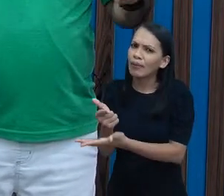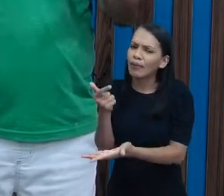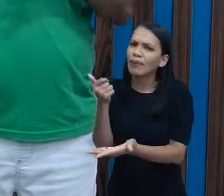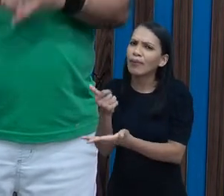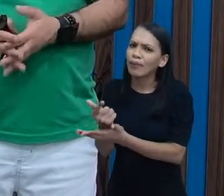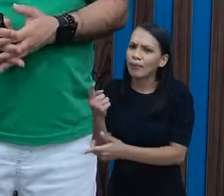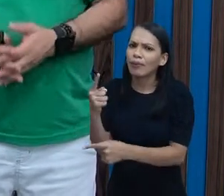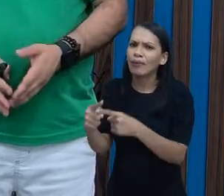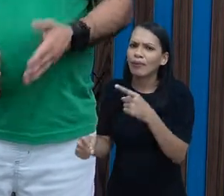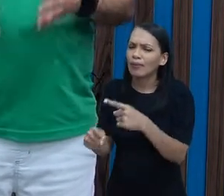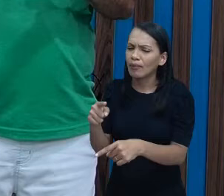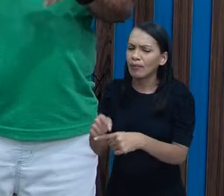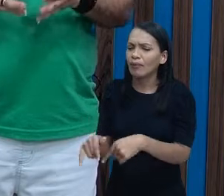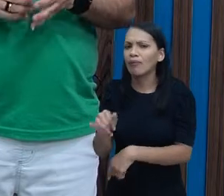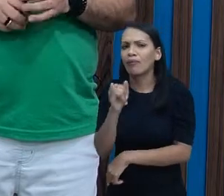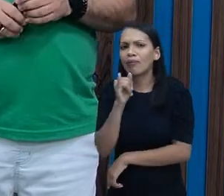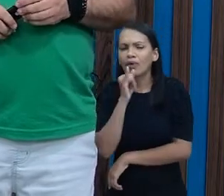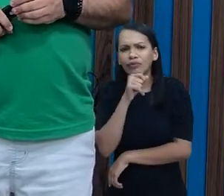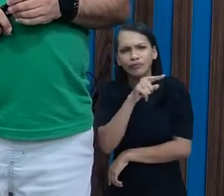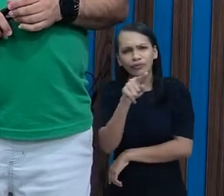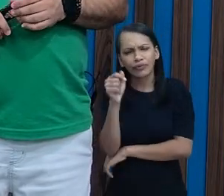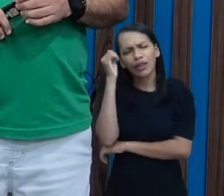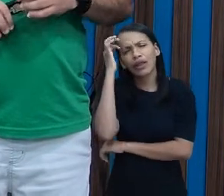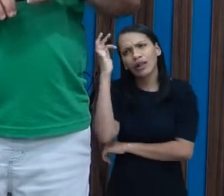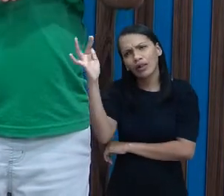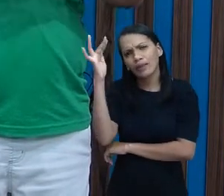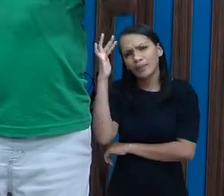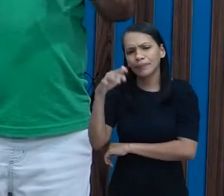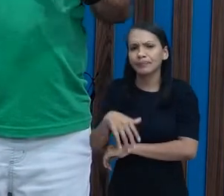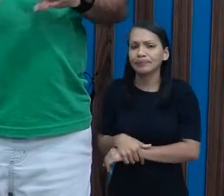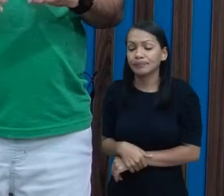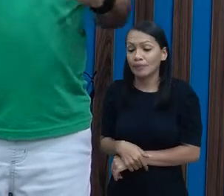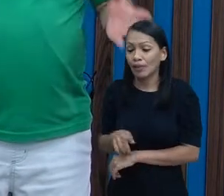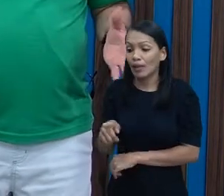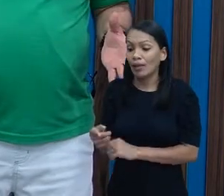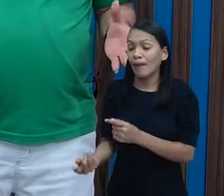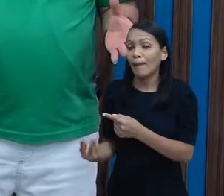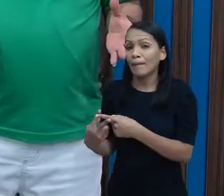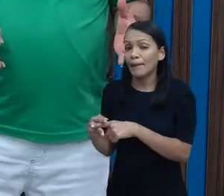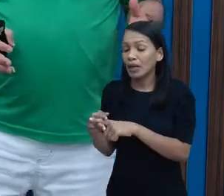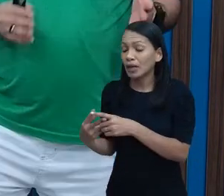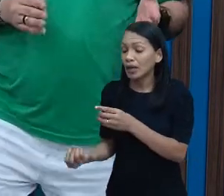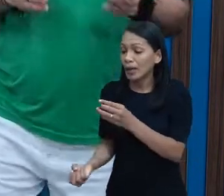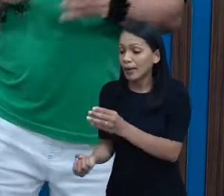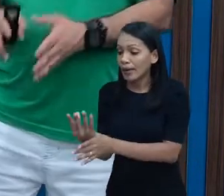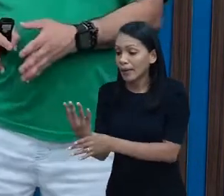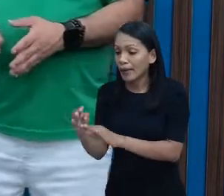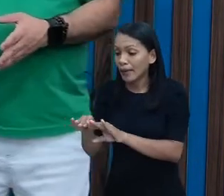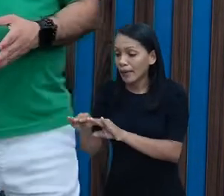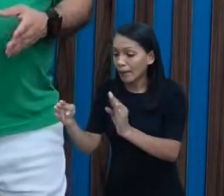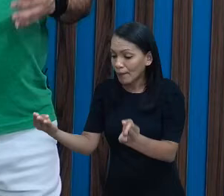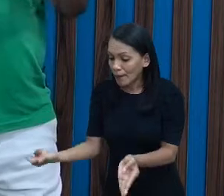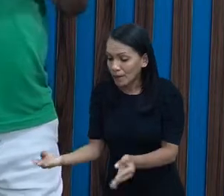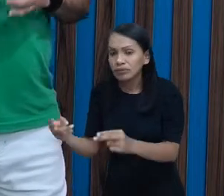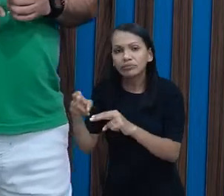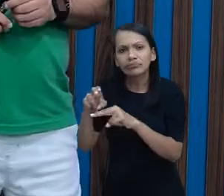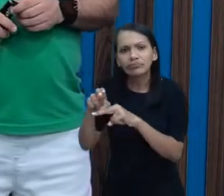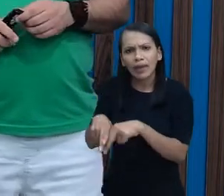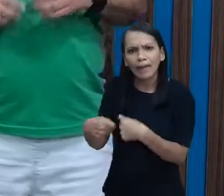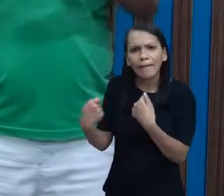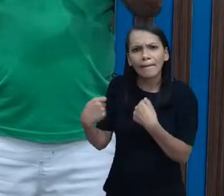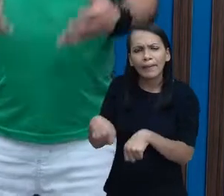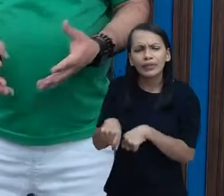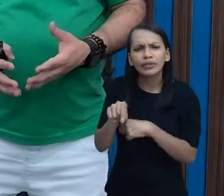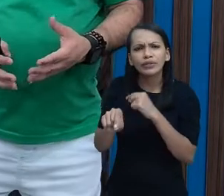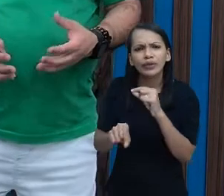manufaturado. Vamos dar um exemplo. Imagine, né, para fabricação de uma mesa e cadeira, né? Aí precisa de